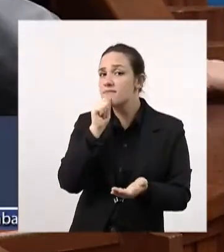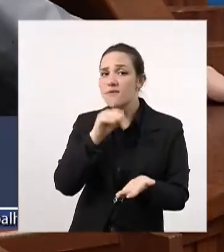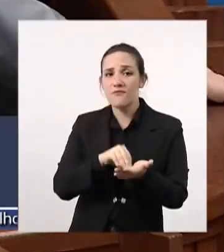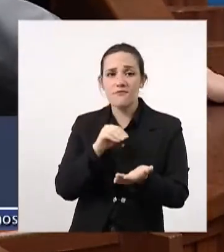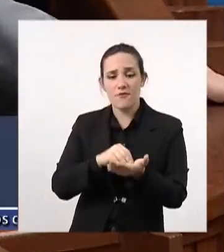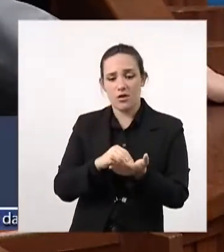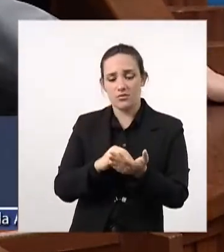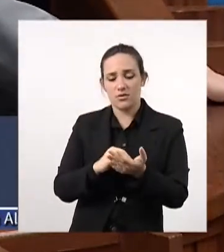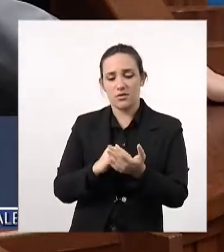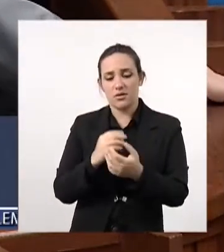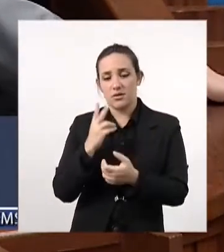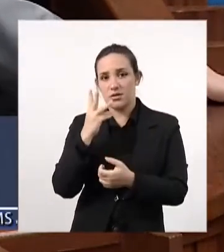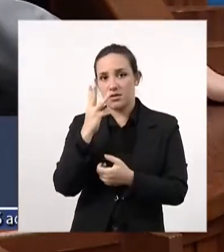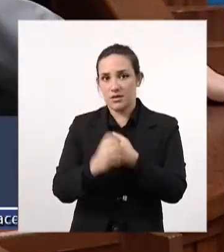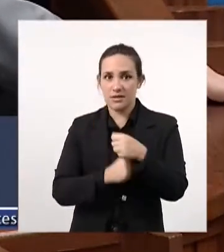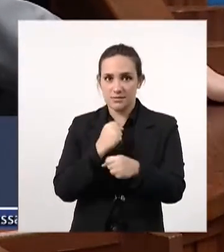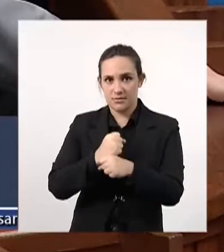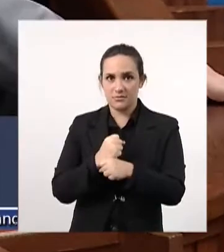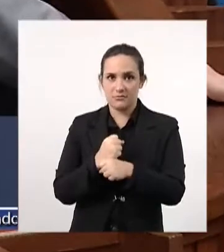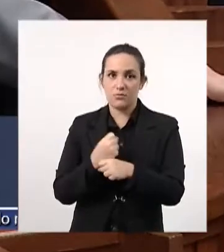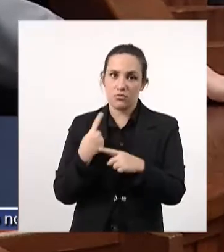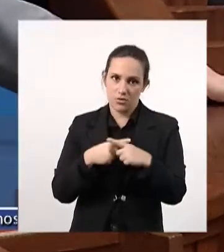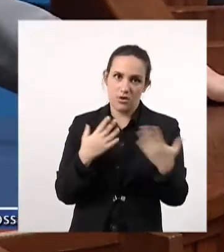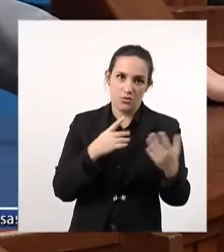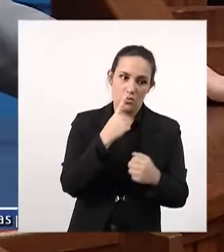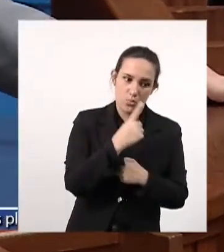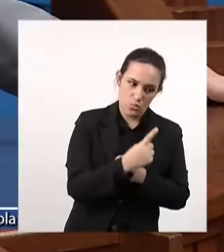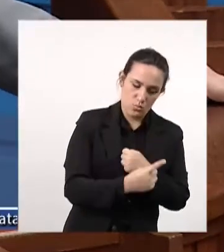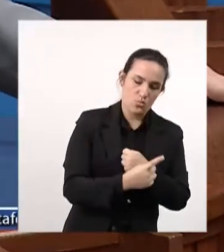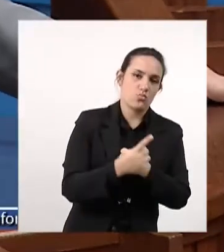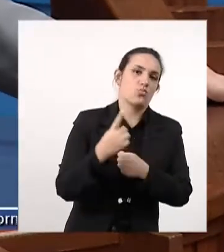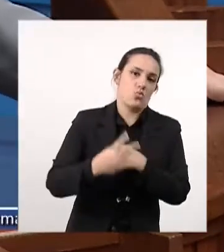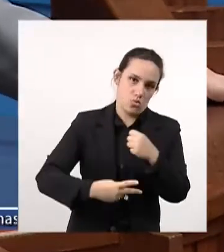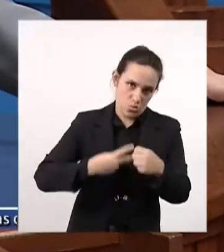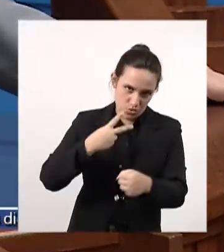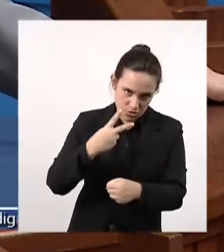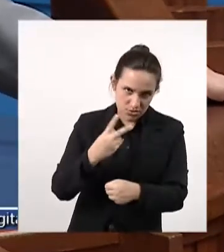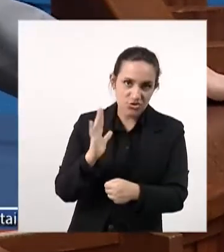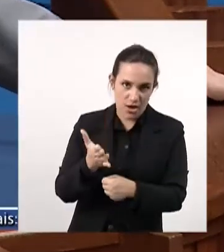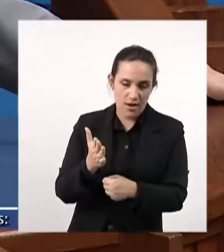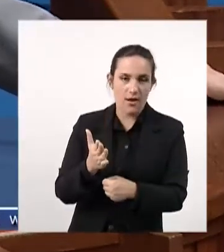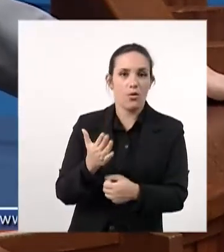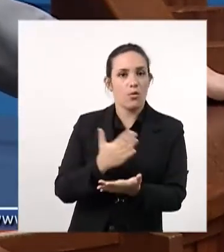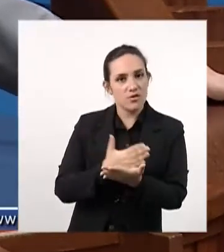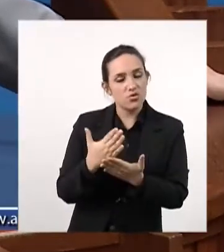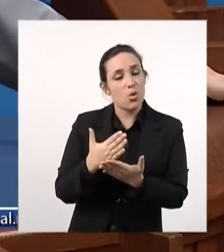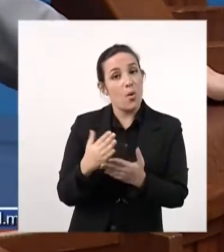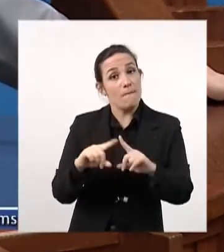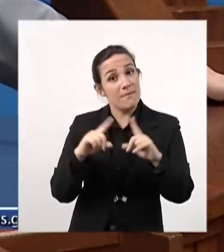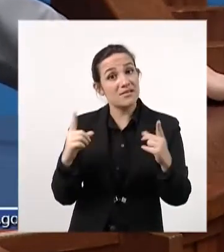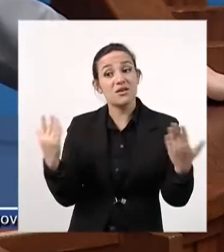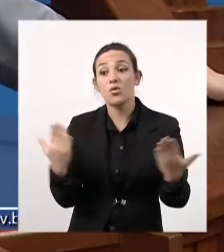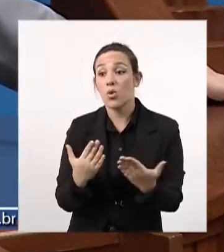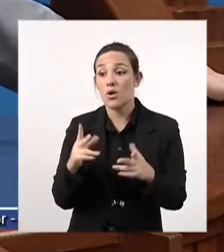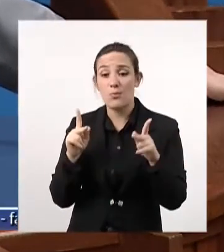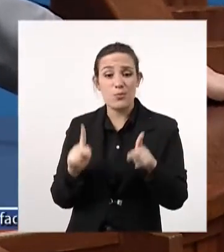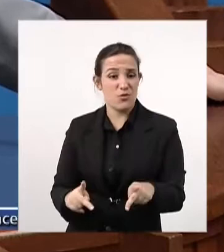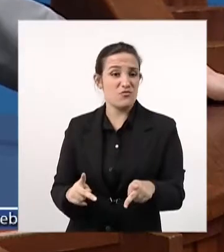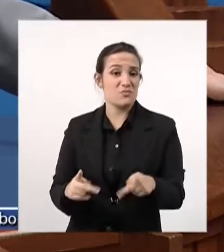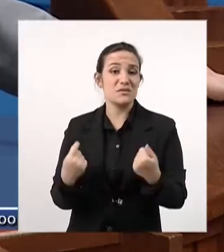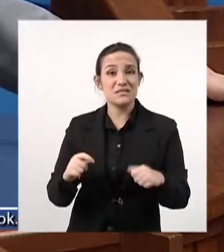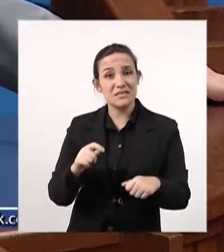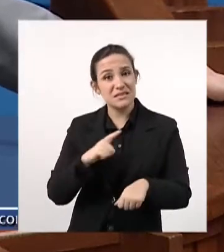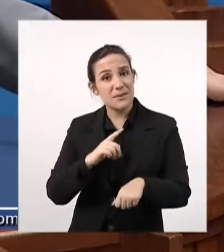o segundo ano iniciando agora, possa dar à população do nosso estado mais saúde,